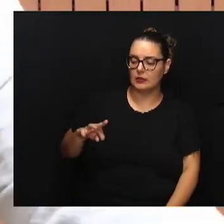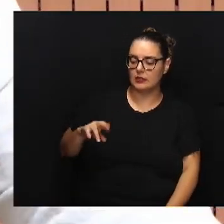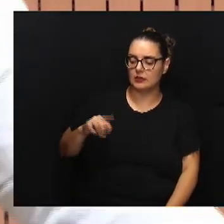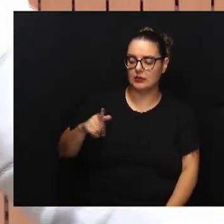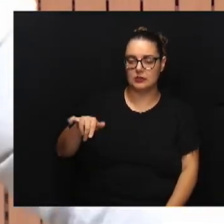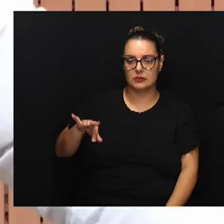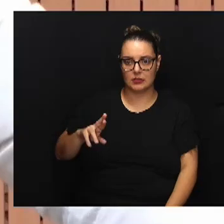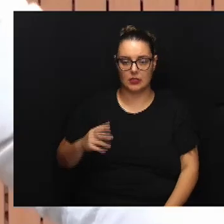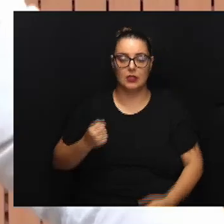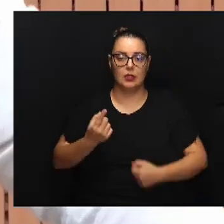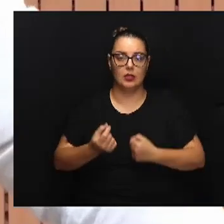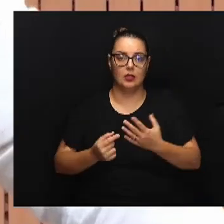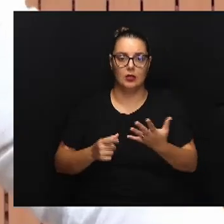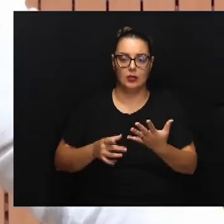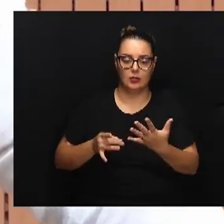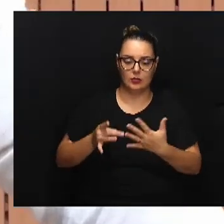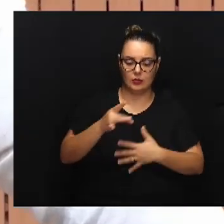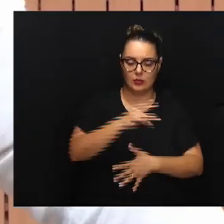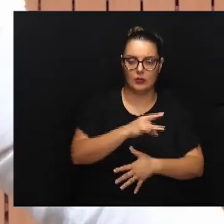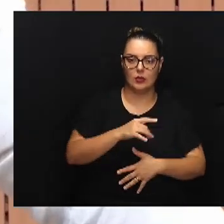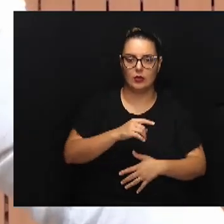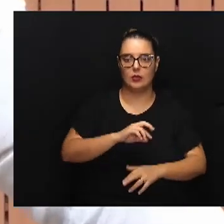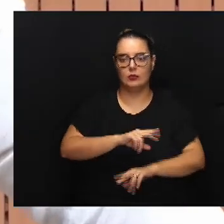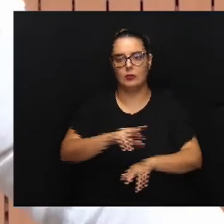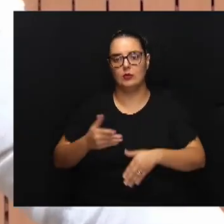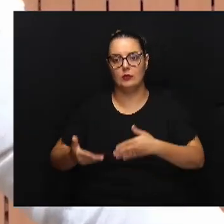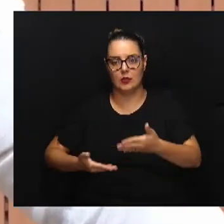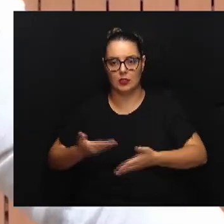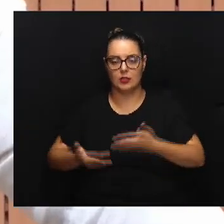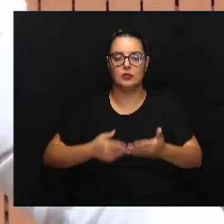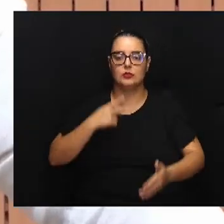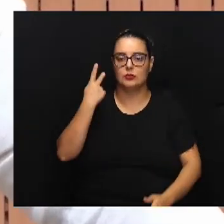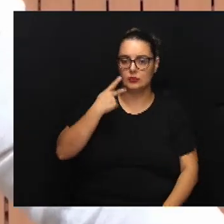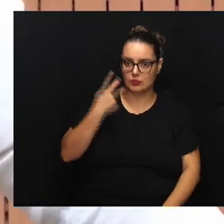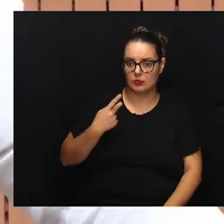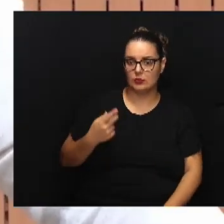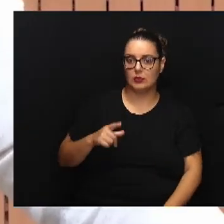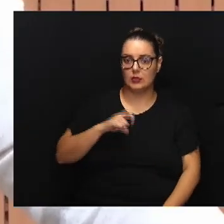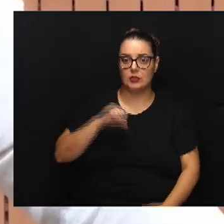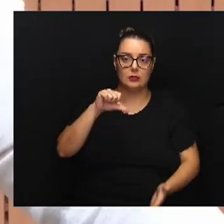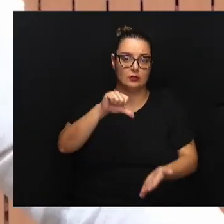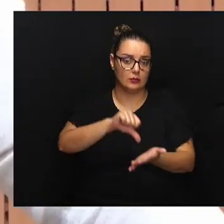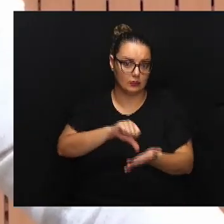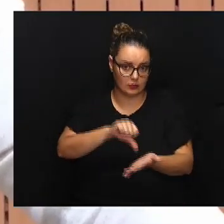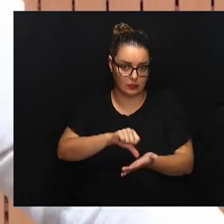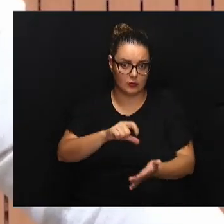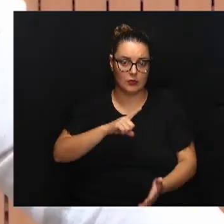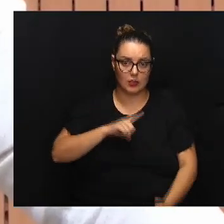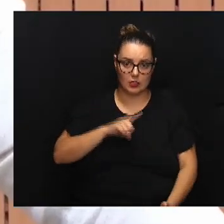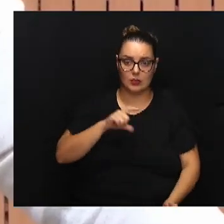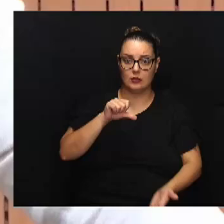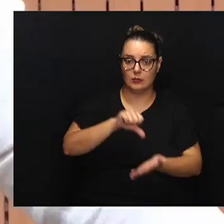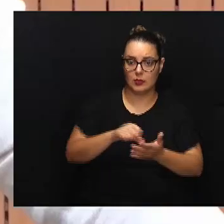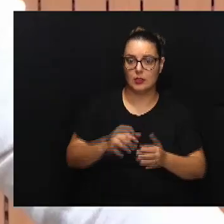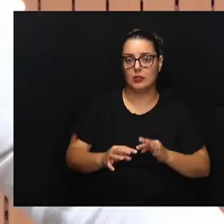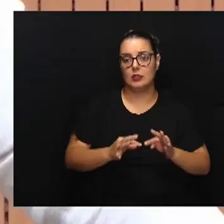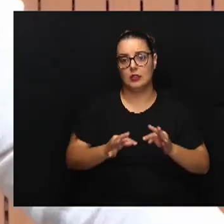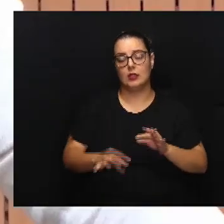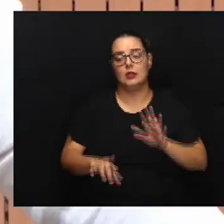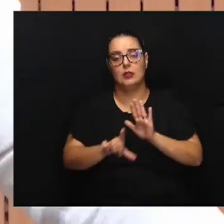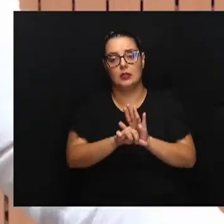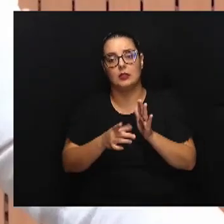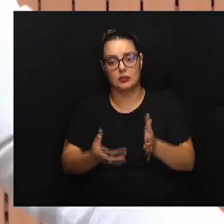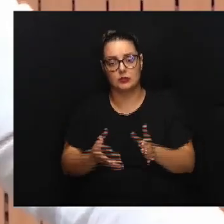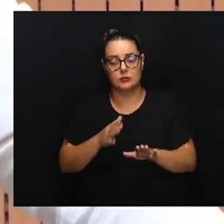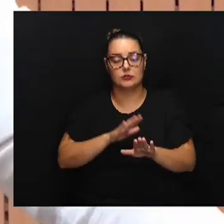critérios que servem para várias políticas, de modo a ter uma unidade, né, técnica, legal, né, no sentido